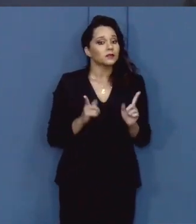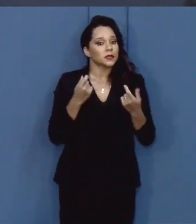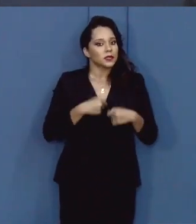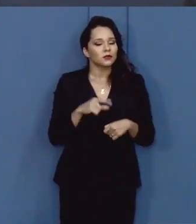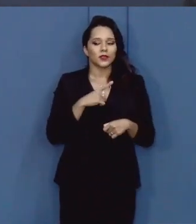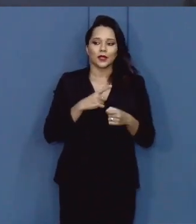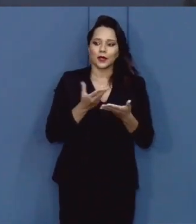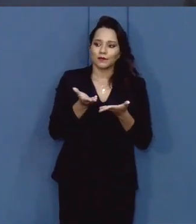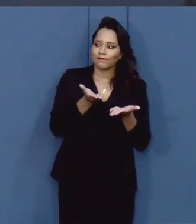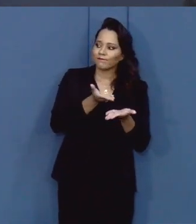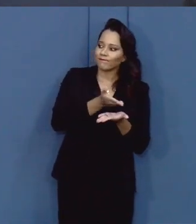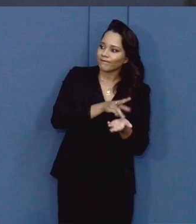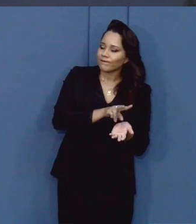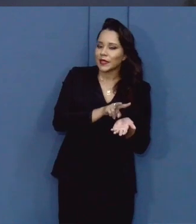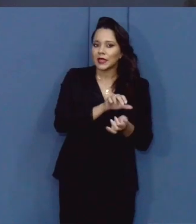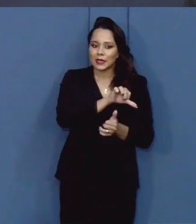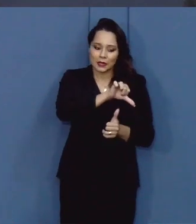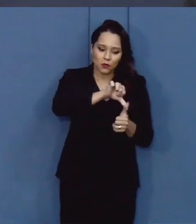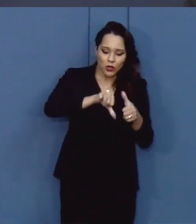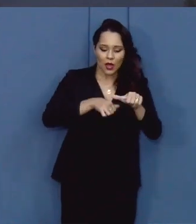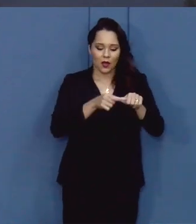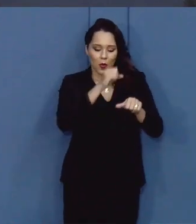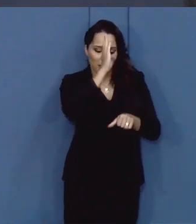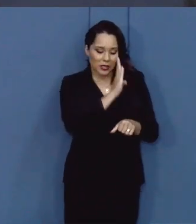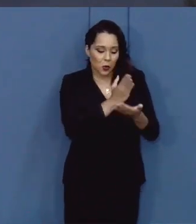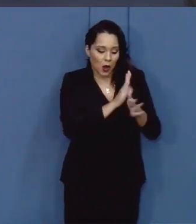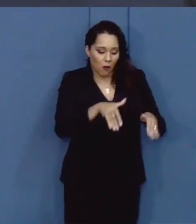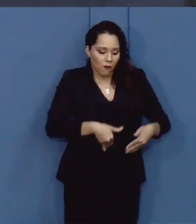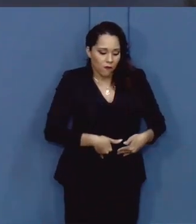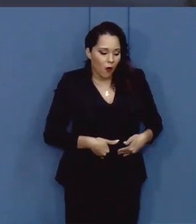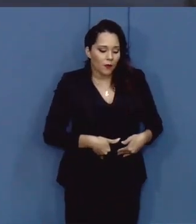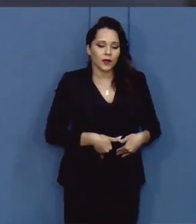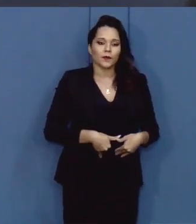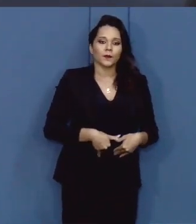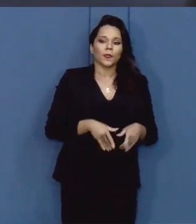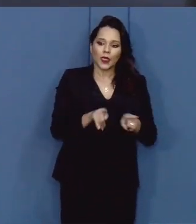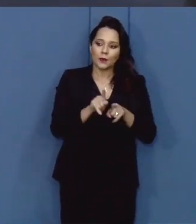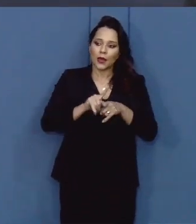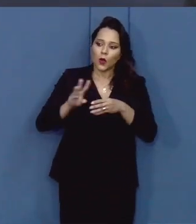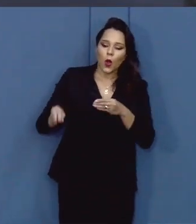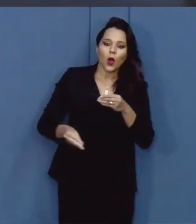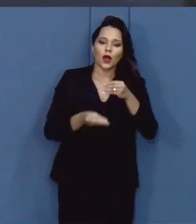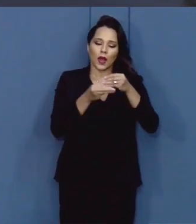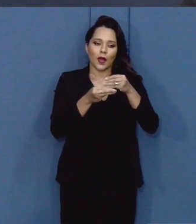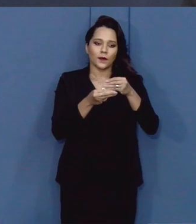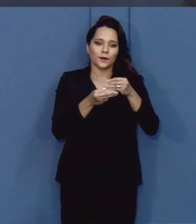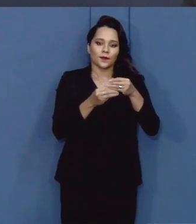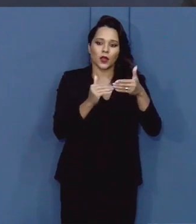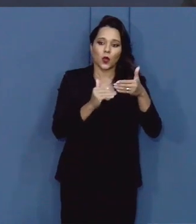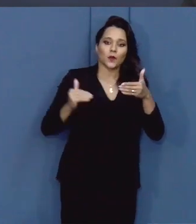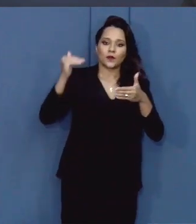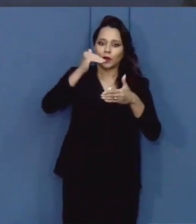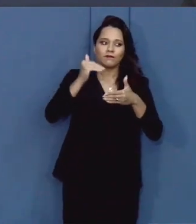temos que transitar. Depois de tirar o Brasil do mapa da fome, de colocar o Brasil em um novo mapa, em um mapa